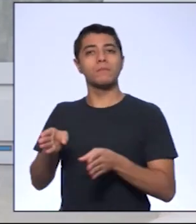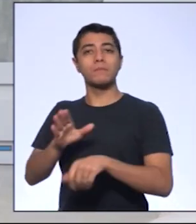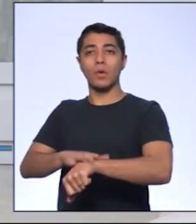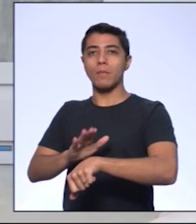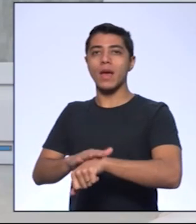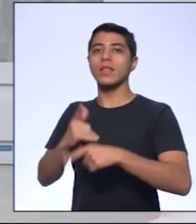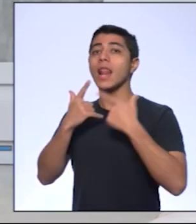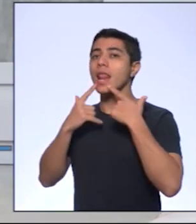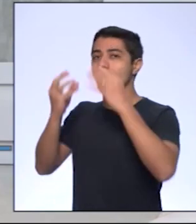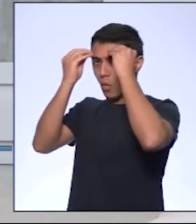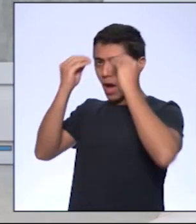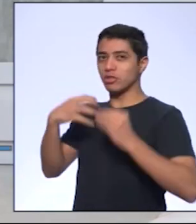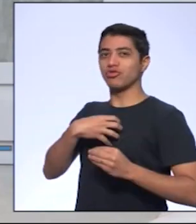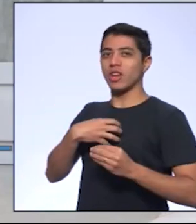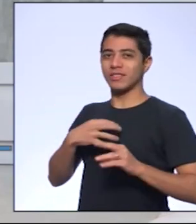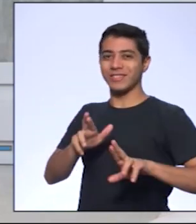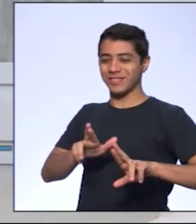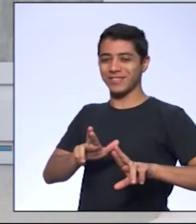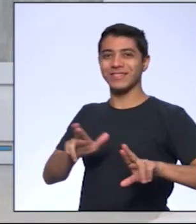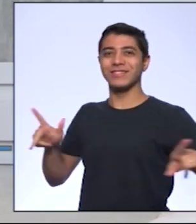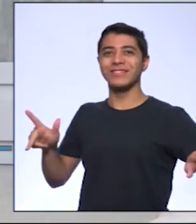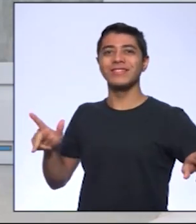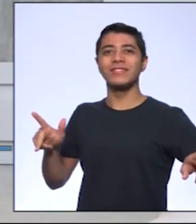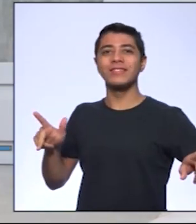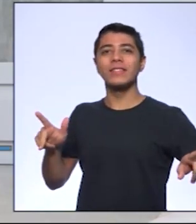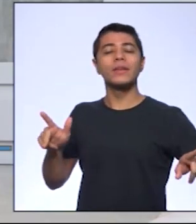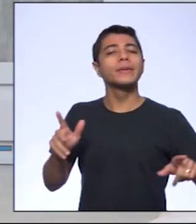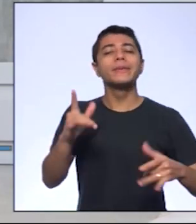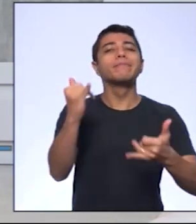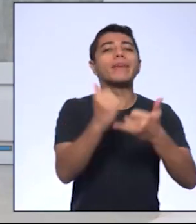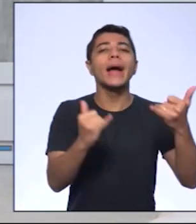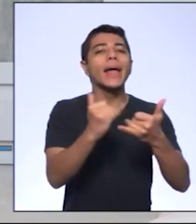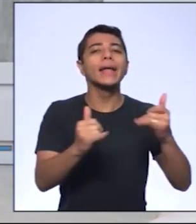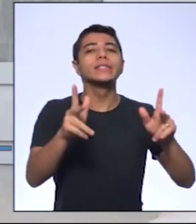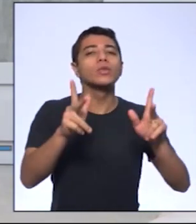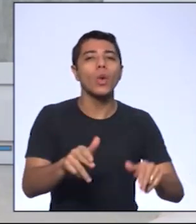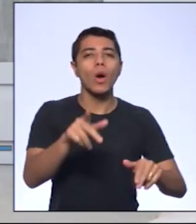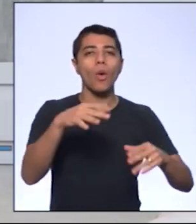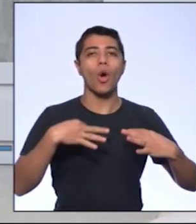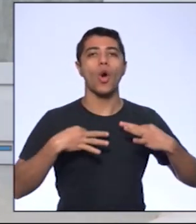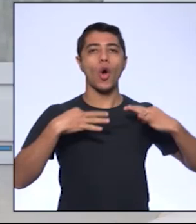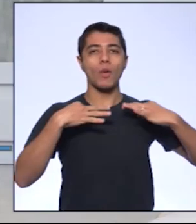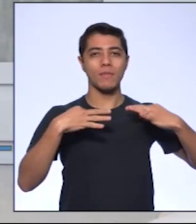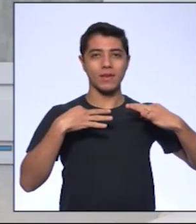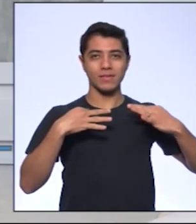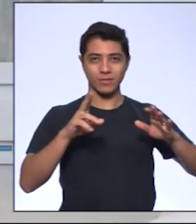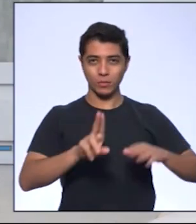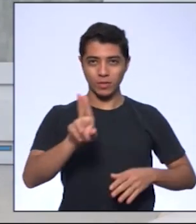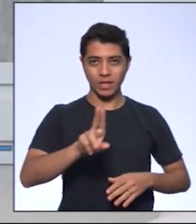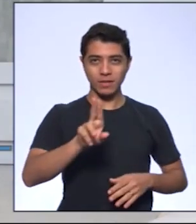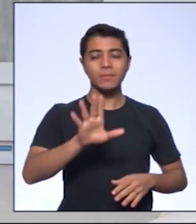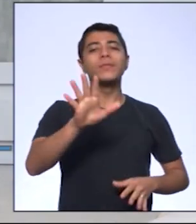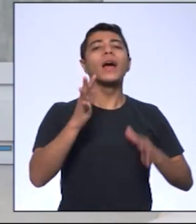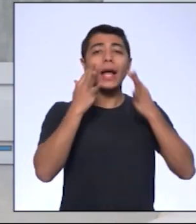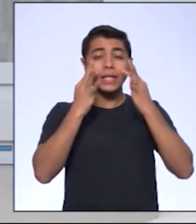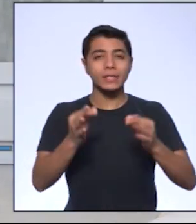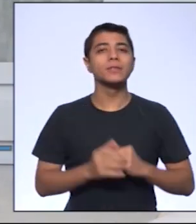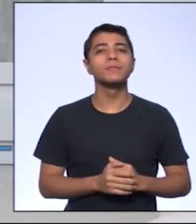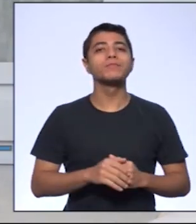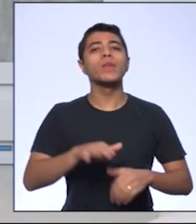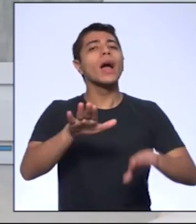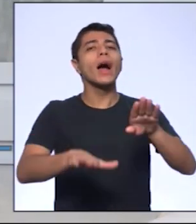gente como a roupa dos nossos pensamentos. Pode perceber, tem momentos em que você escolhe uma roupa para